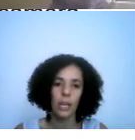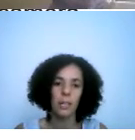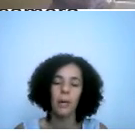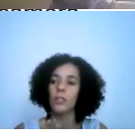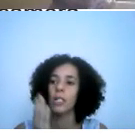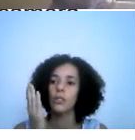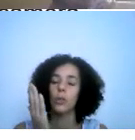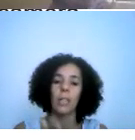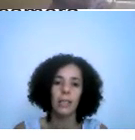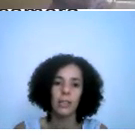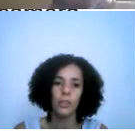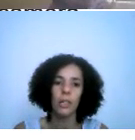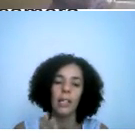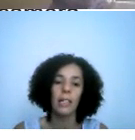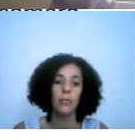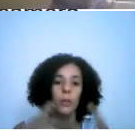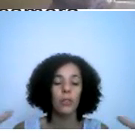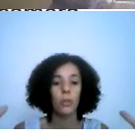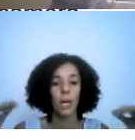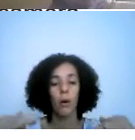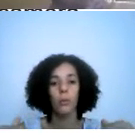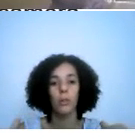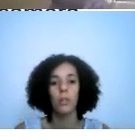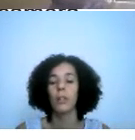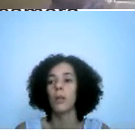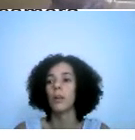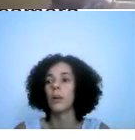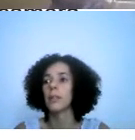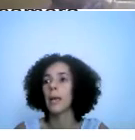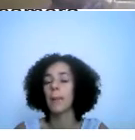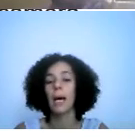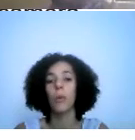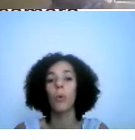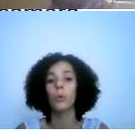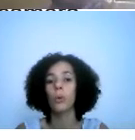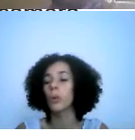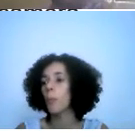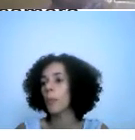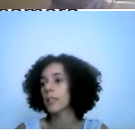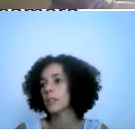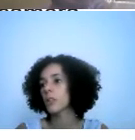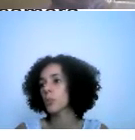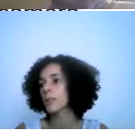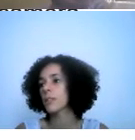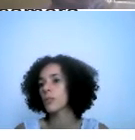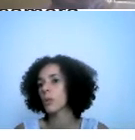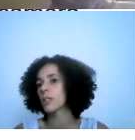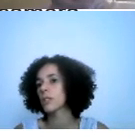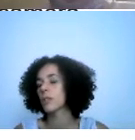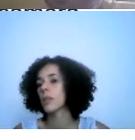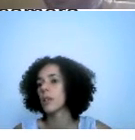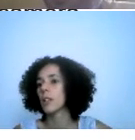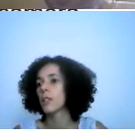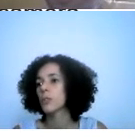enérgicas, né, e mais direcionadas, né, a nível nacional, né, para o controle e o combate dessas espécies